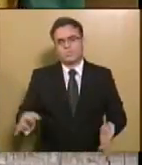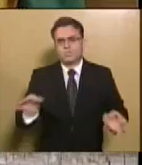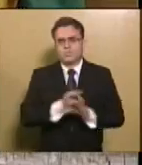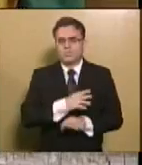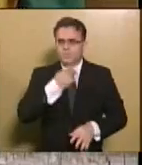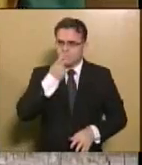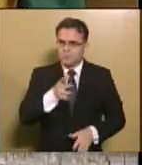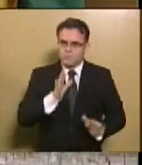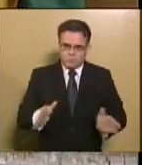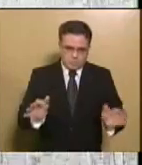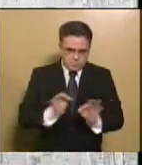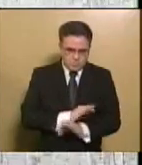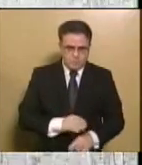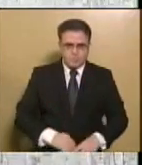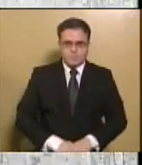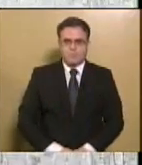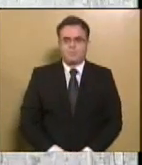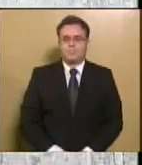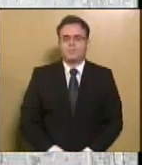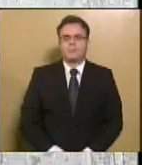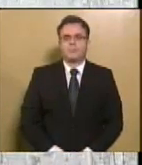Lido a ata, senhor presidente.